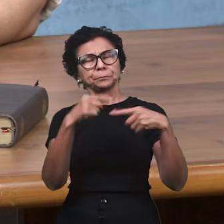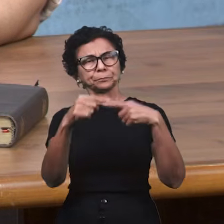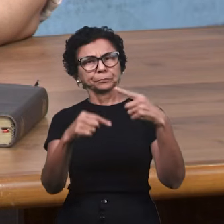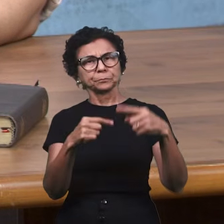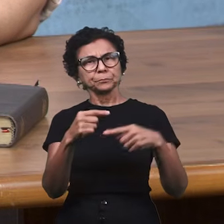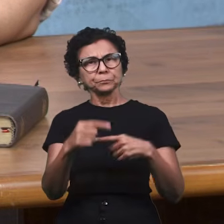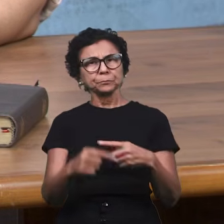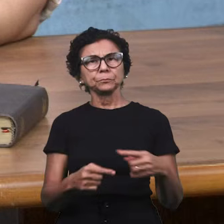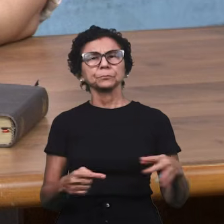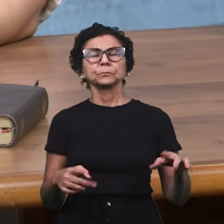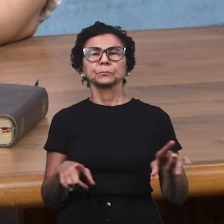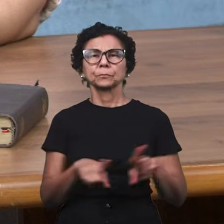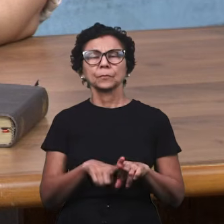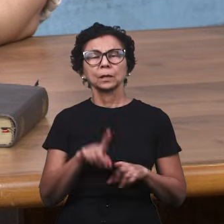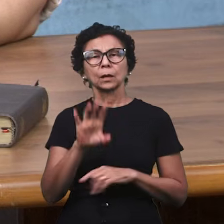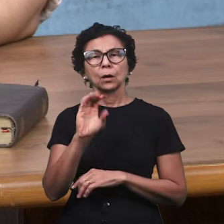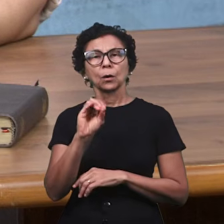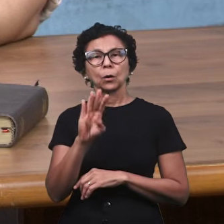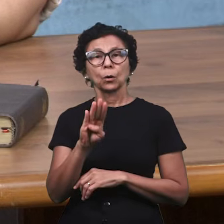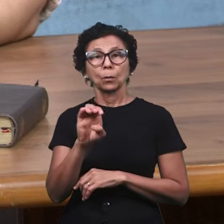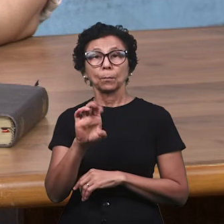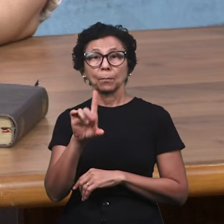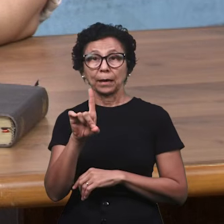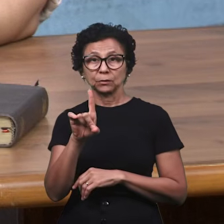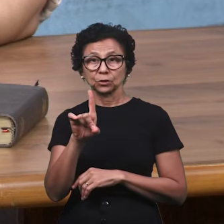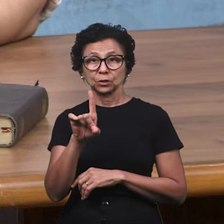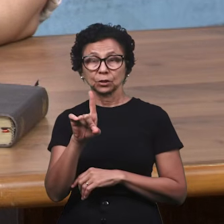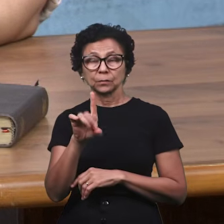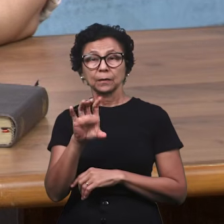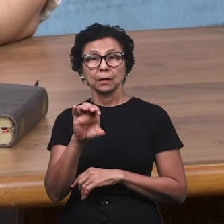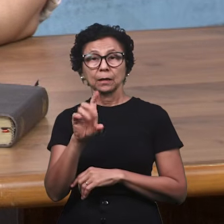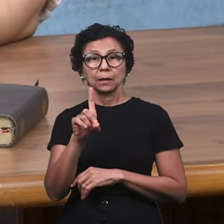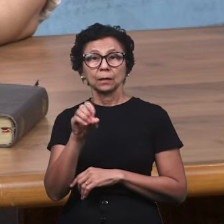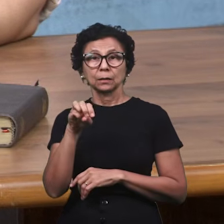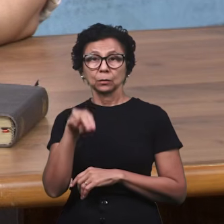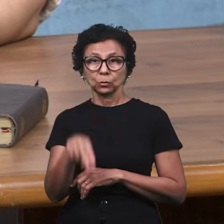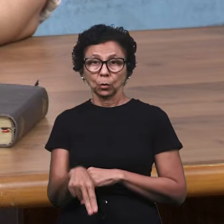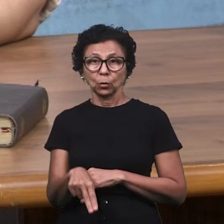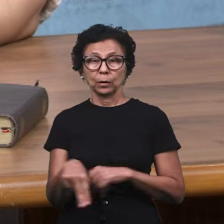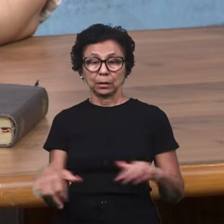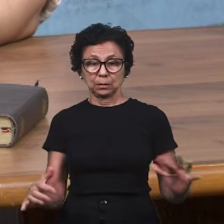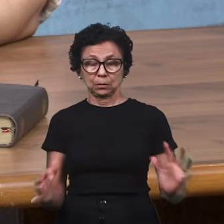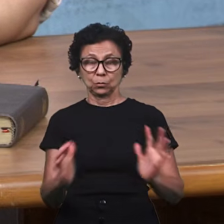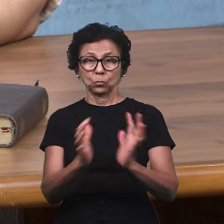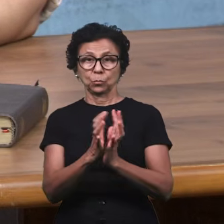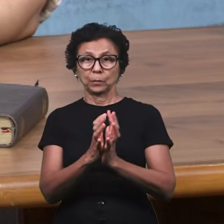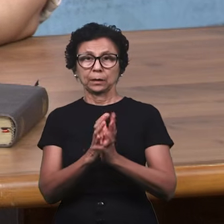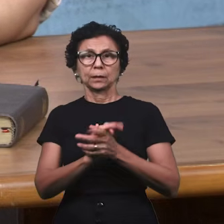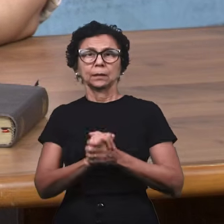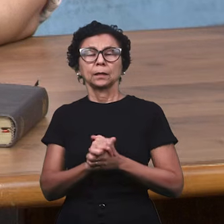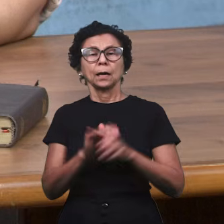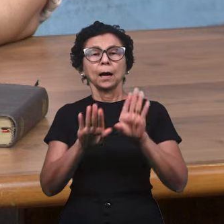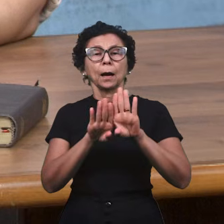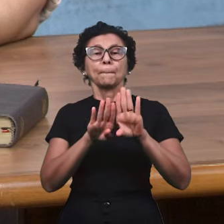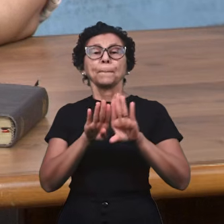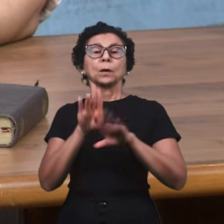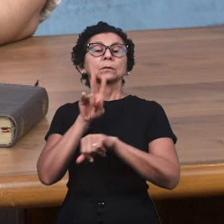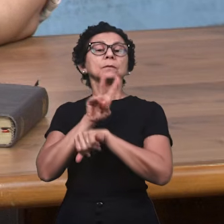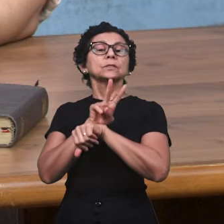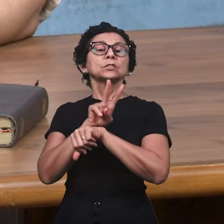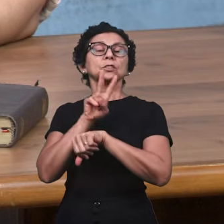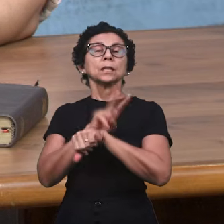Miqunéias, e Obed-edom, e Jeiel, os porteiros. E os